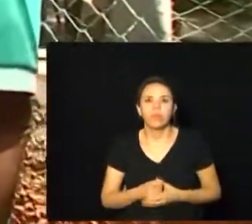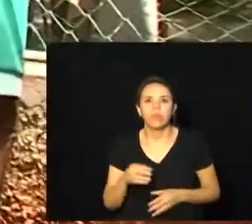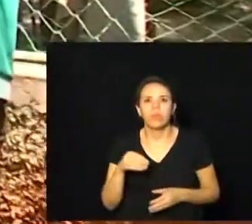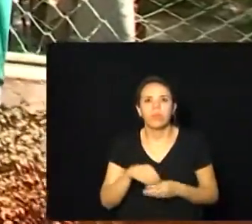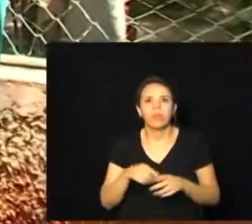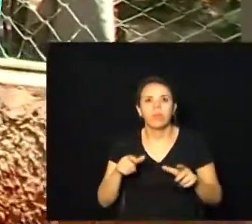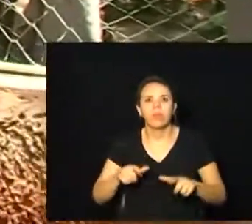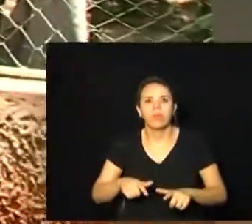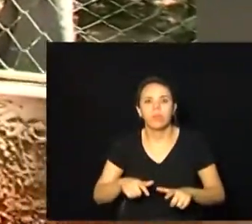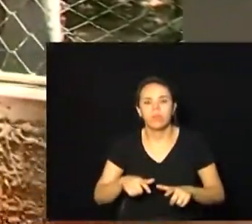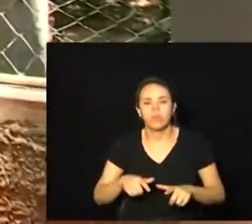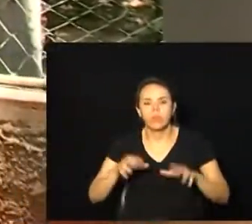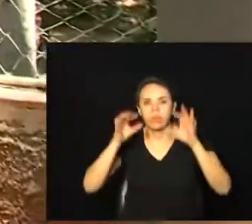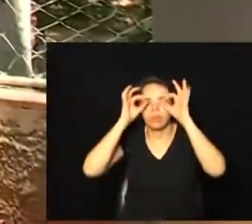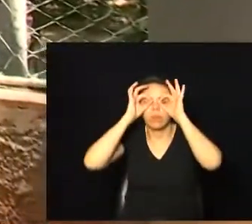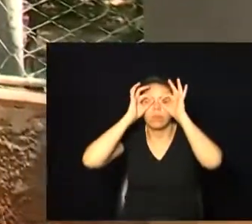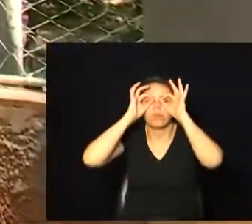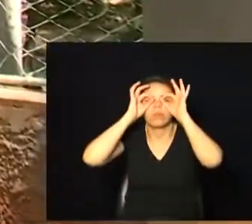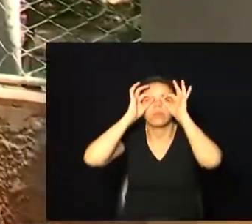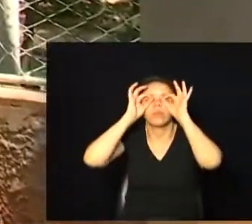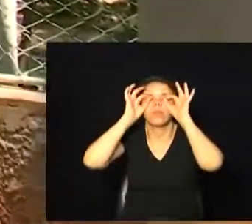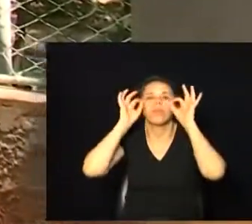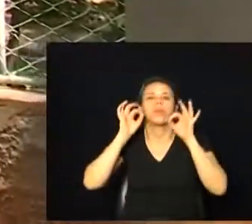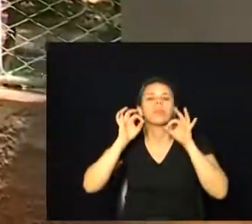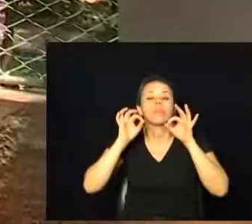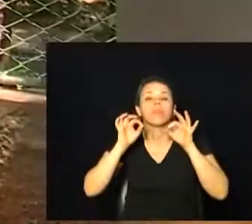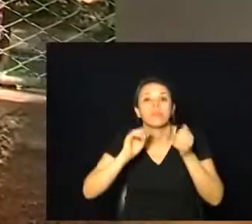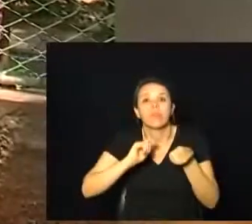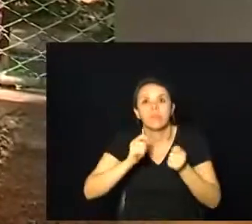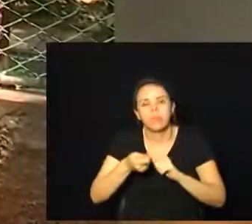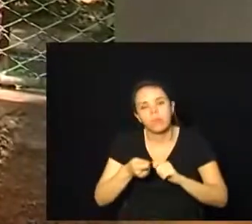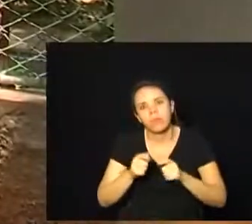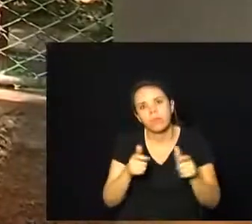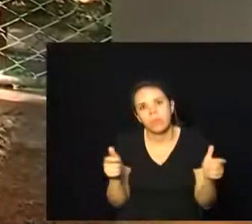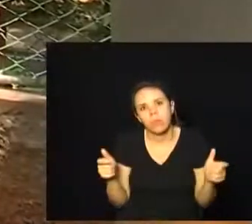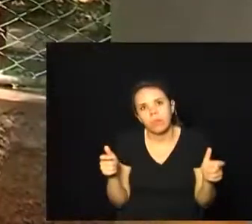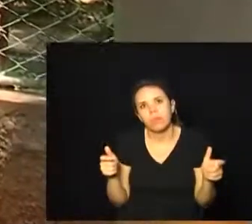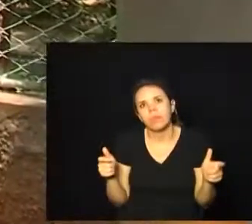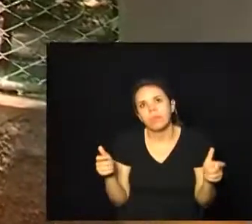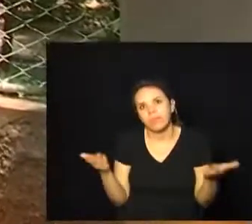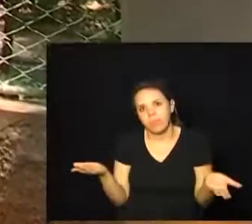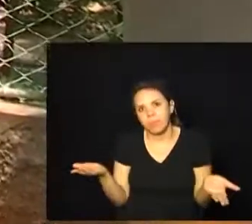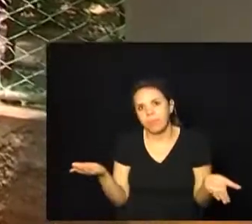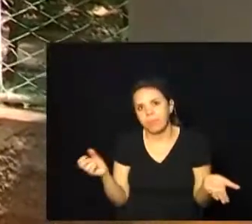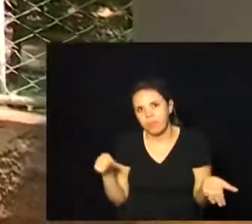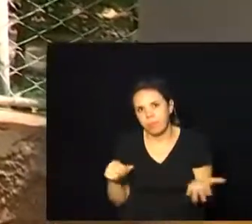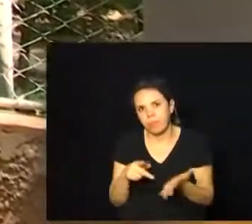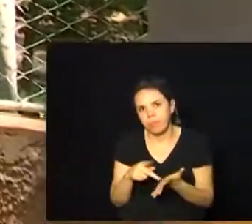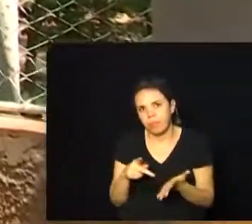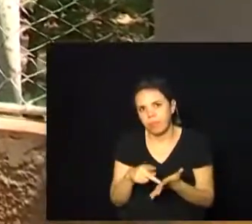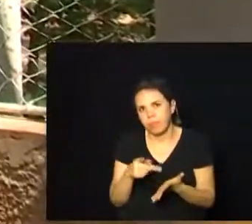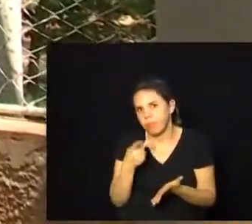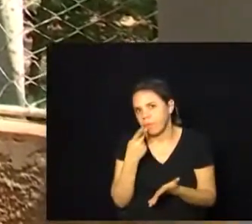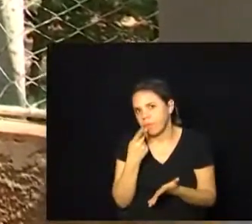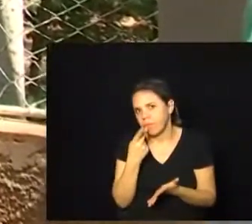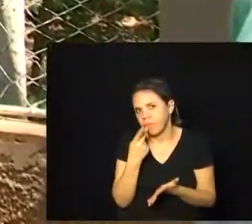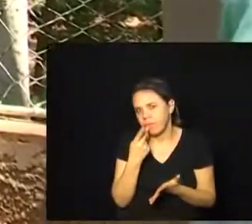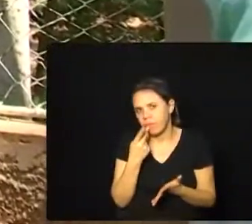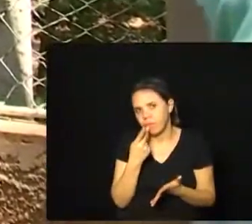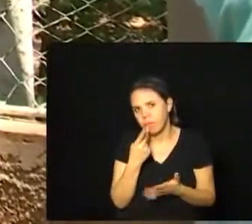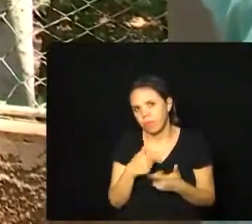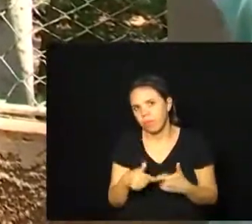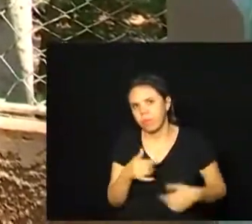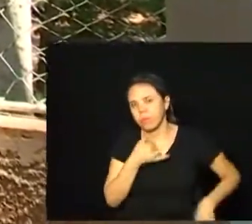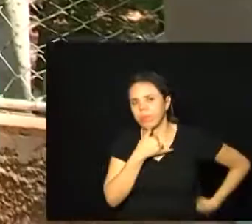das corujas, mas na verdade o trabalho de reabilitação ele é muito mais amplo que isso, né, doutor? Exatamente, você falou que é uma